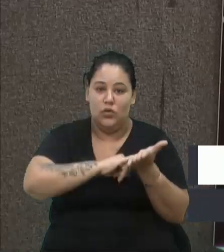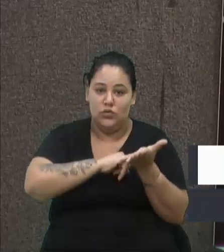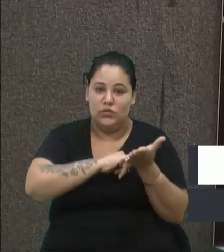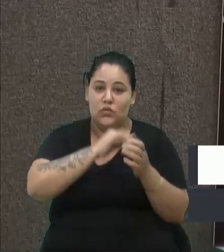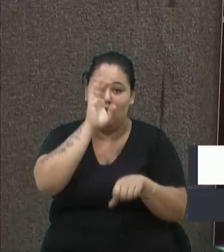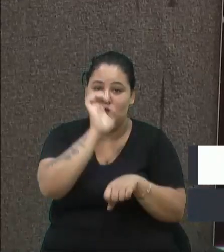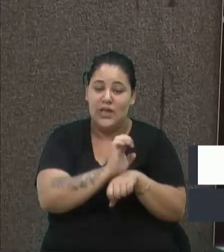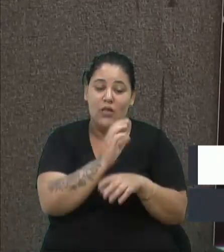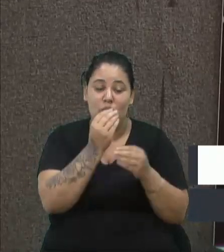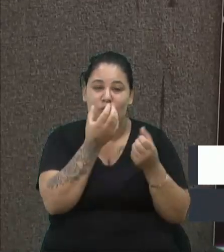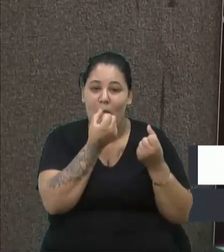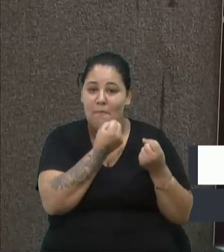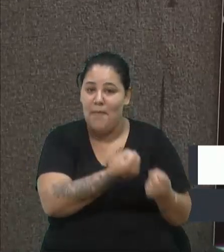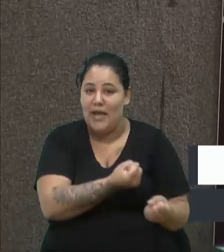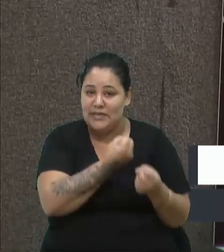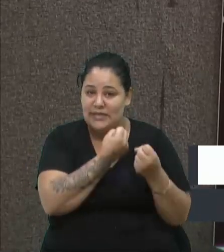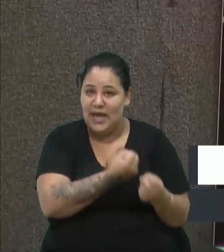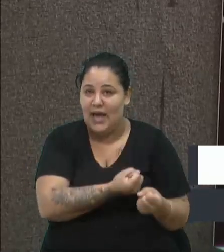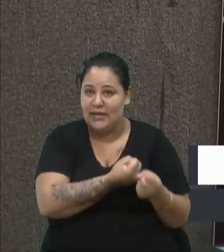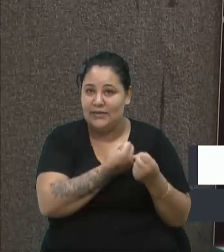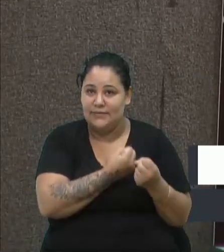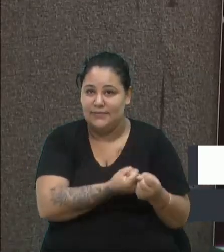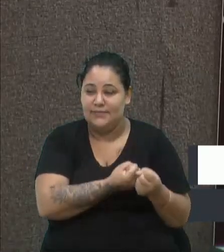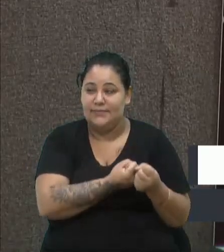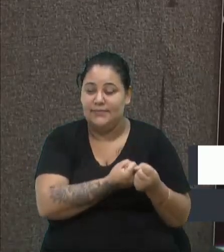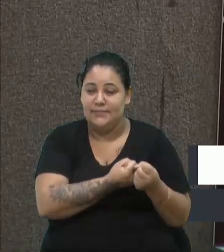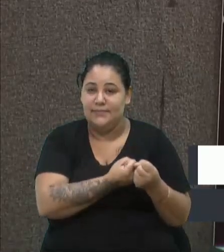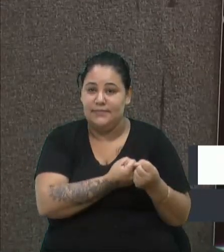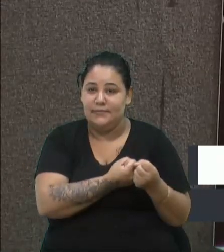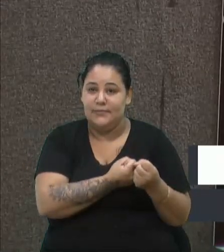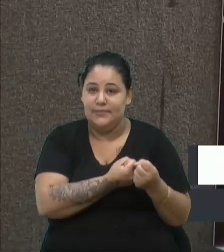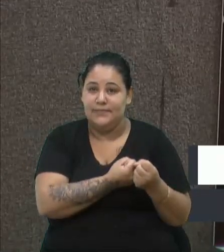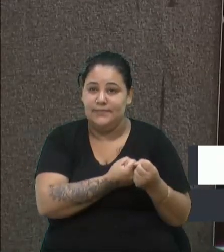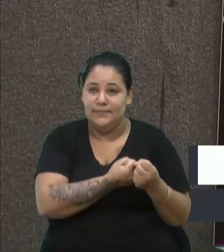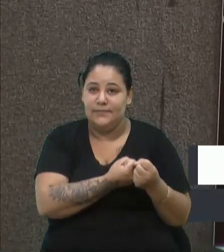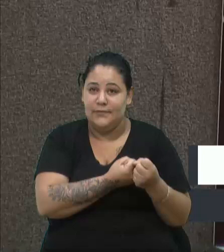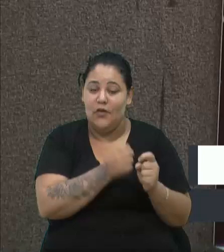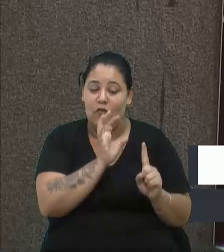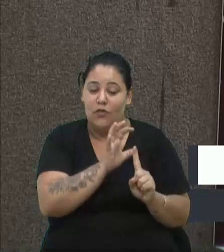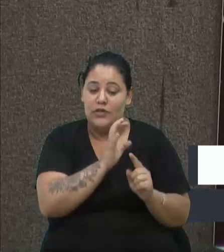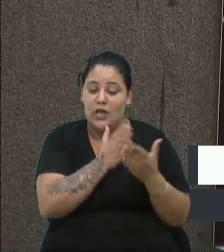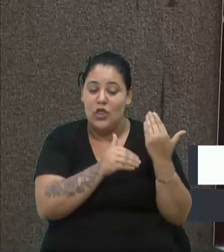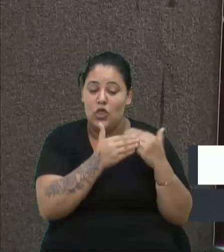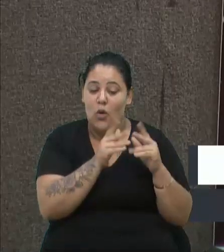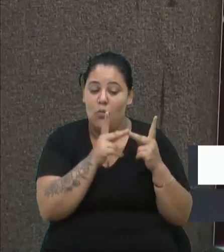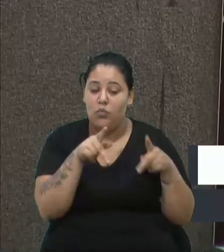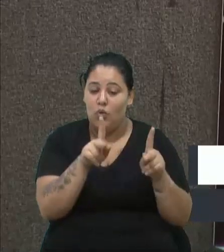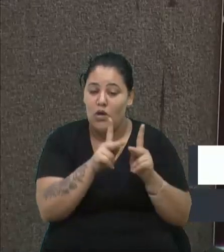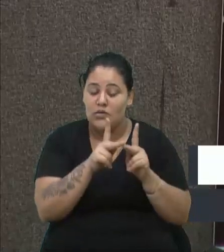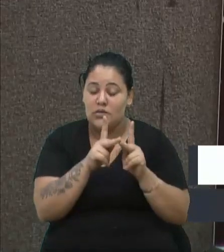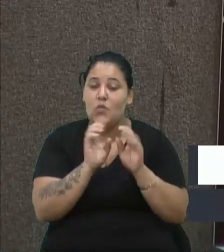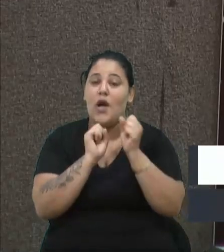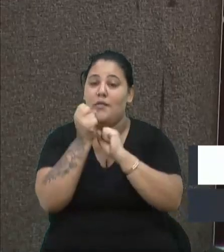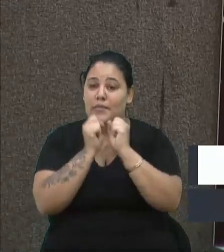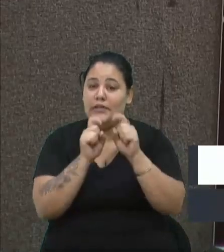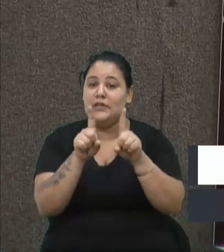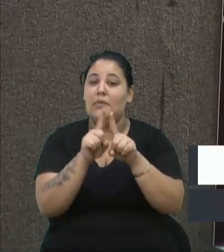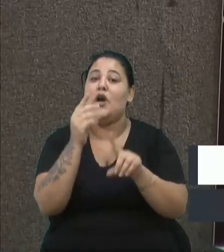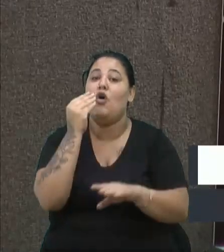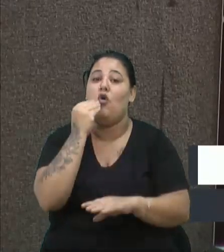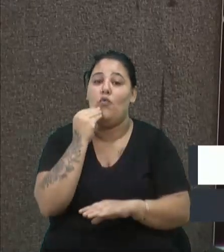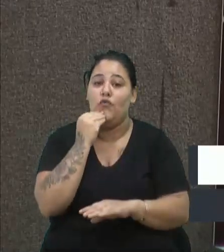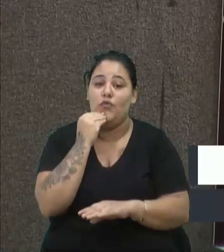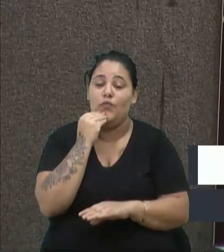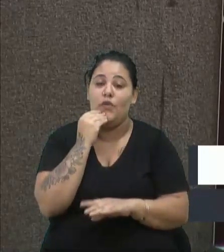muito pesado, que onera toda a população, as empresas também, é claro, né? E as